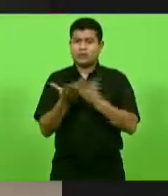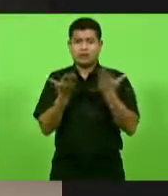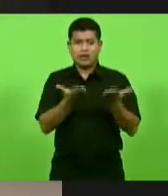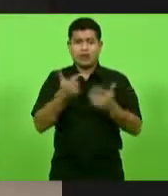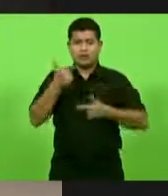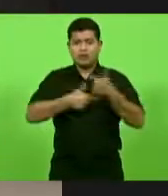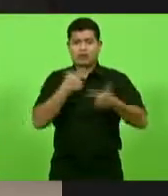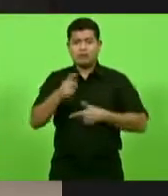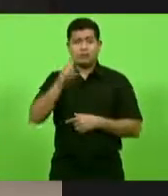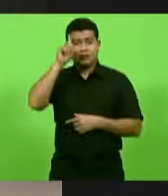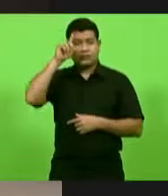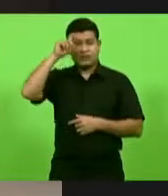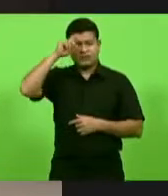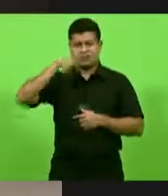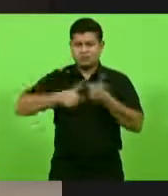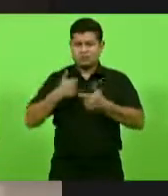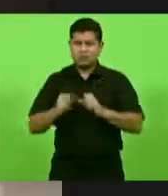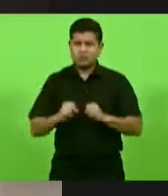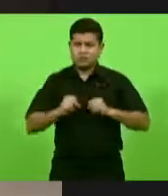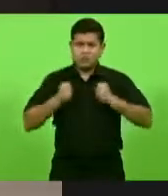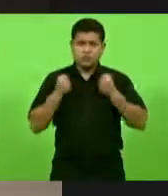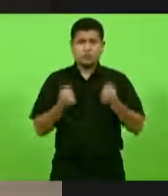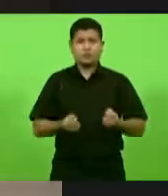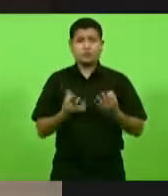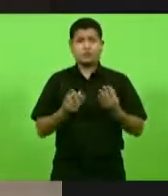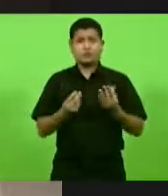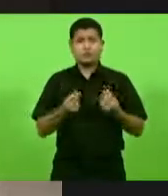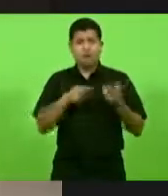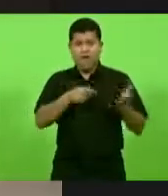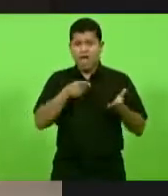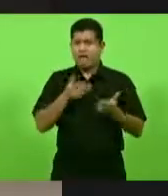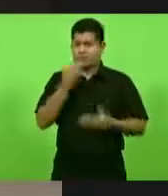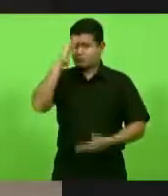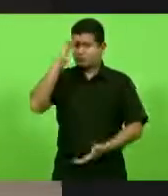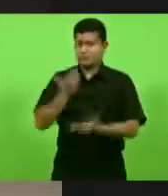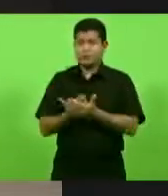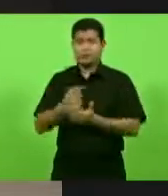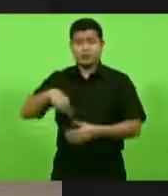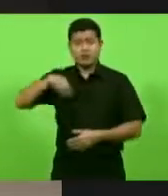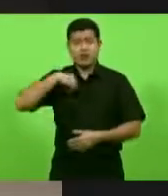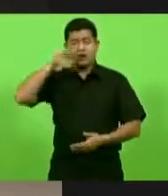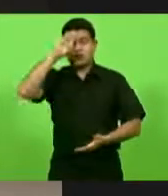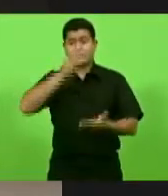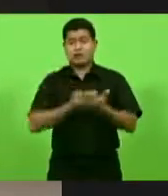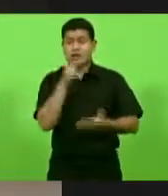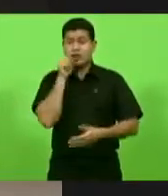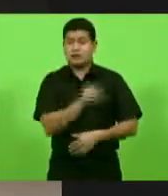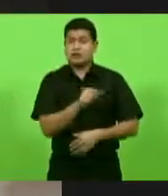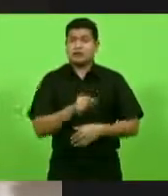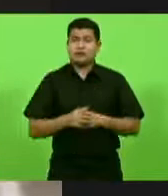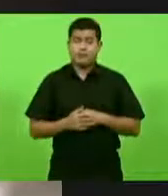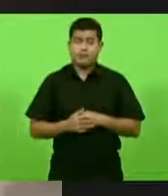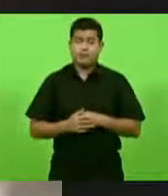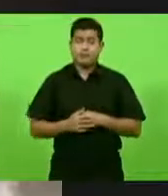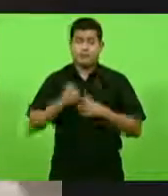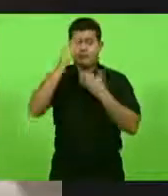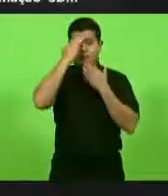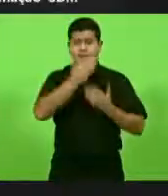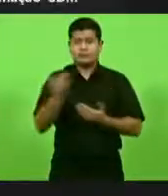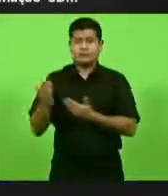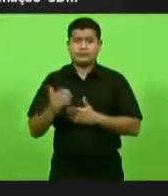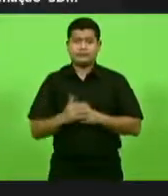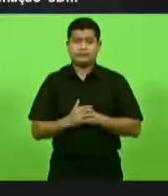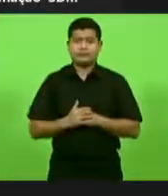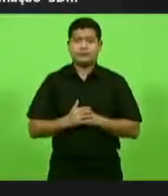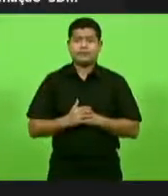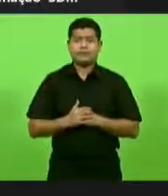que ele trabalhou muito para que isso acontecesse. Ele é um cara que acredita e a gente acredita junto com ele. Muito obrigado, senhores deputados.